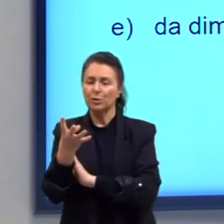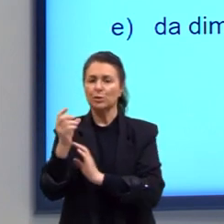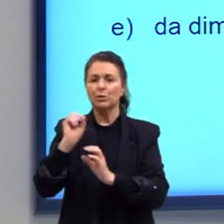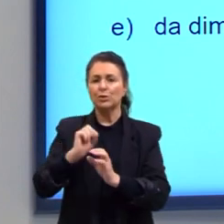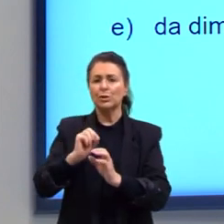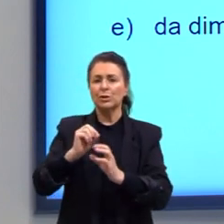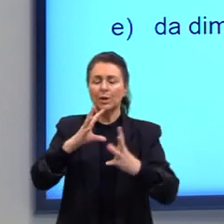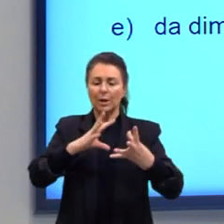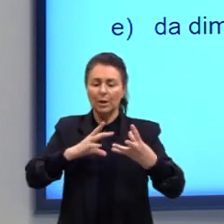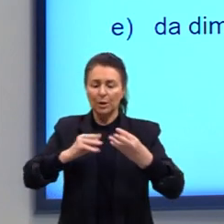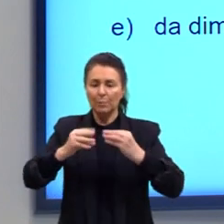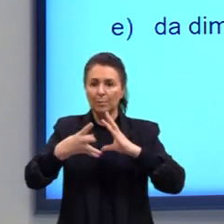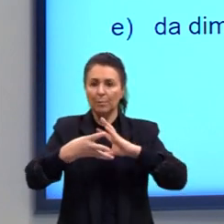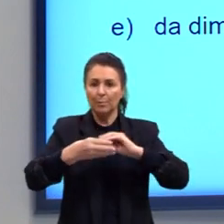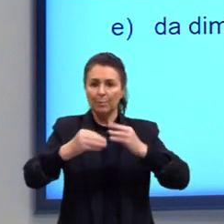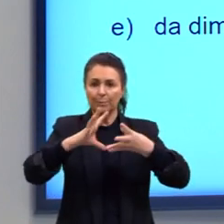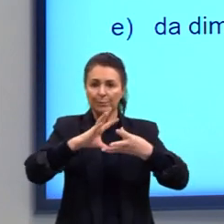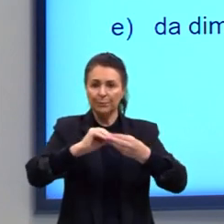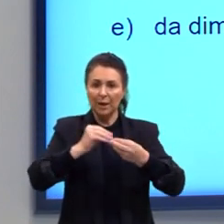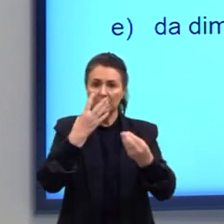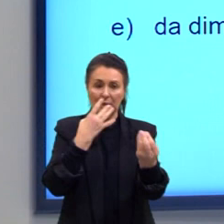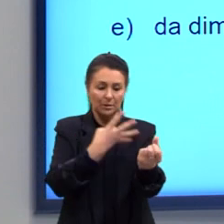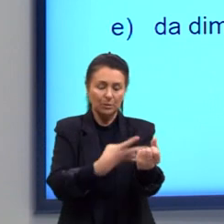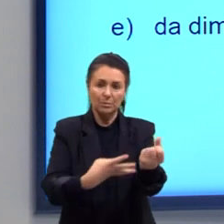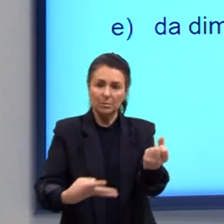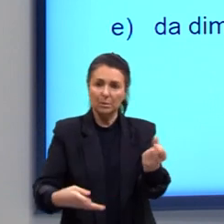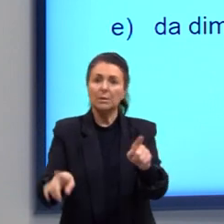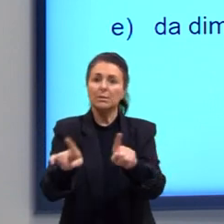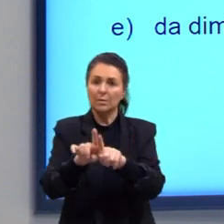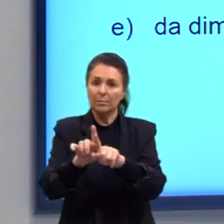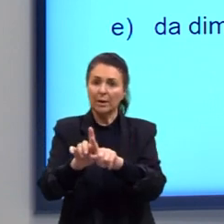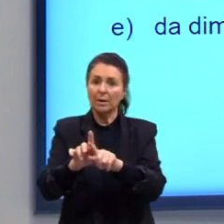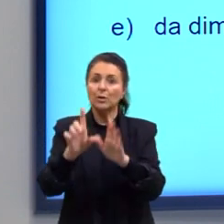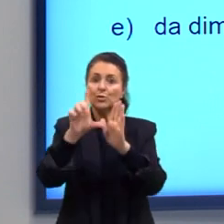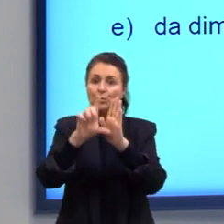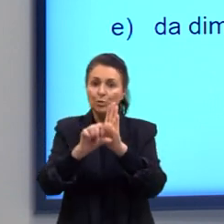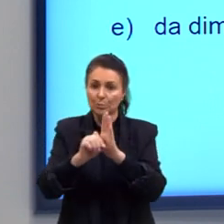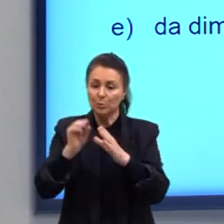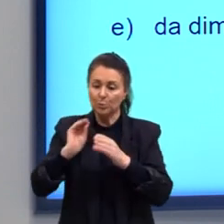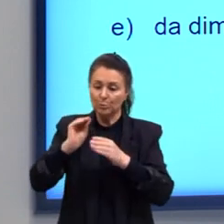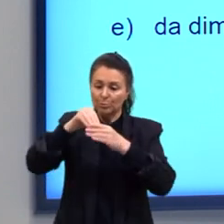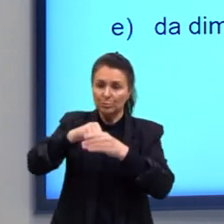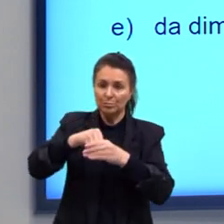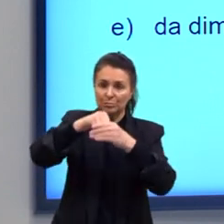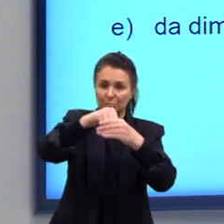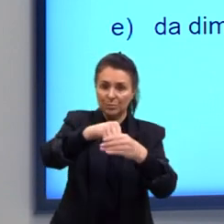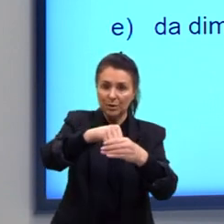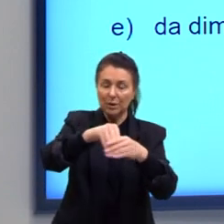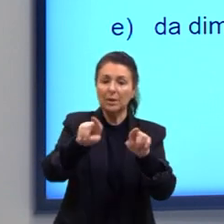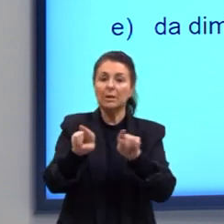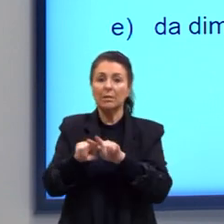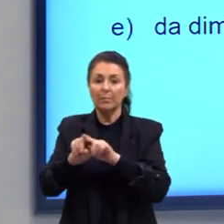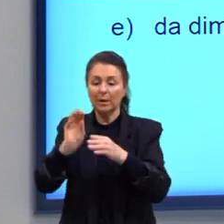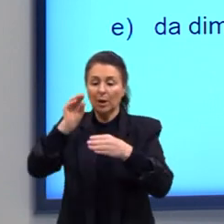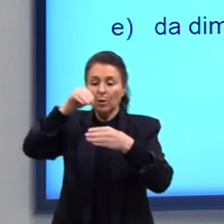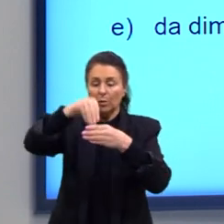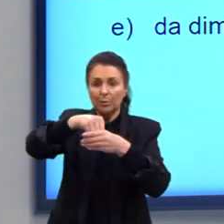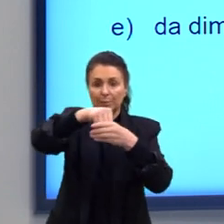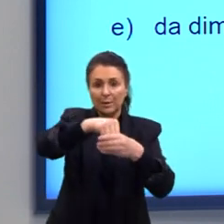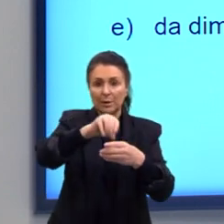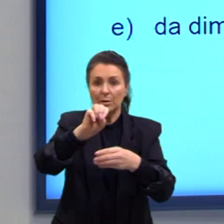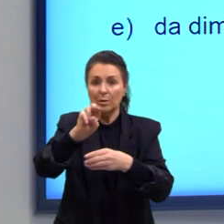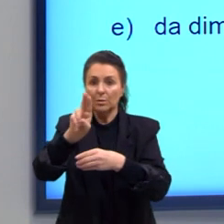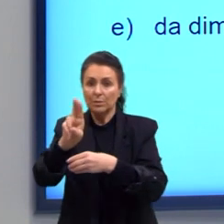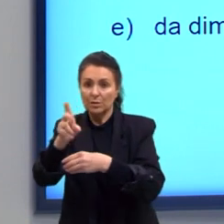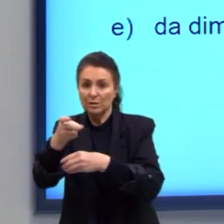a queda do número de hemácias e fará cair tanto o número das hemoglobinas como de hemoglobinas oxigenadas Então não